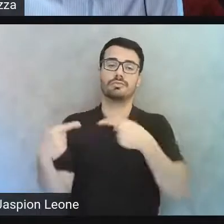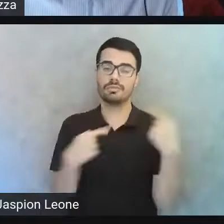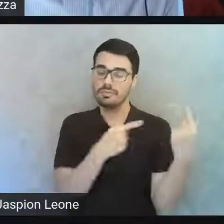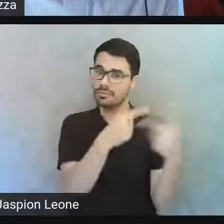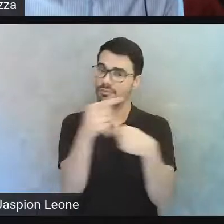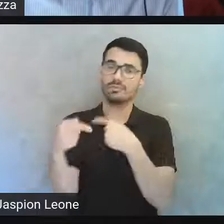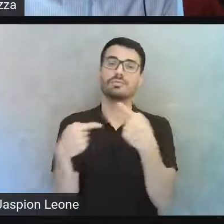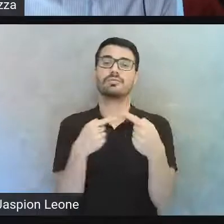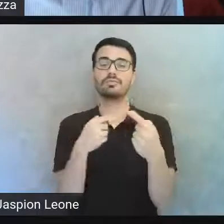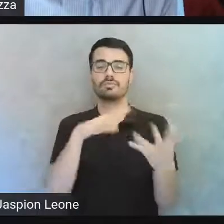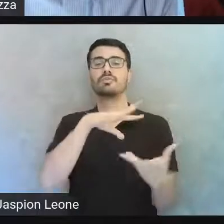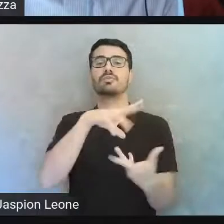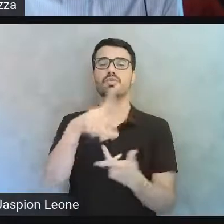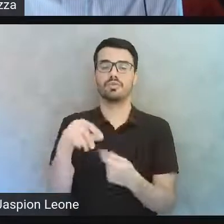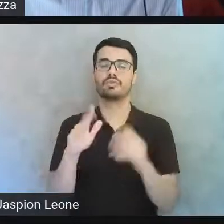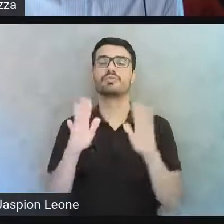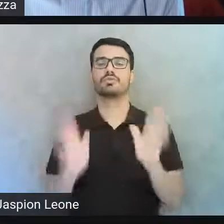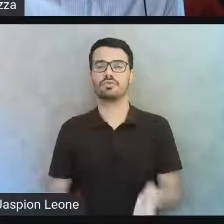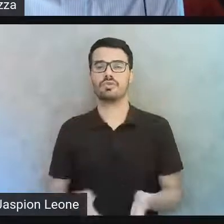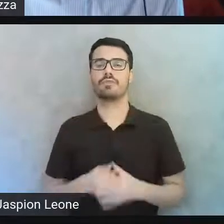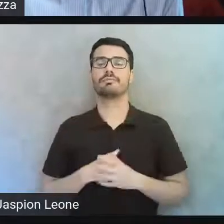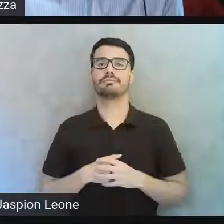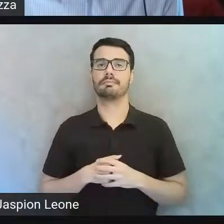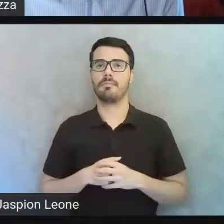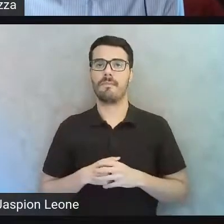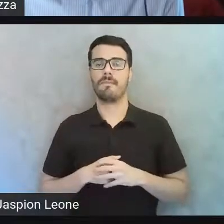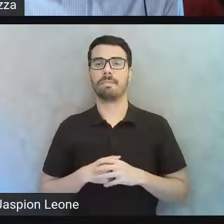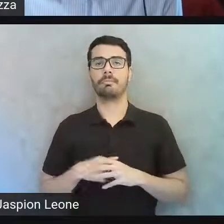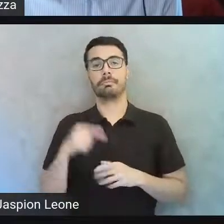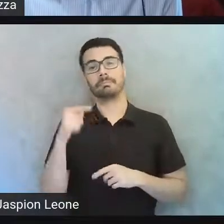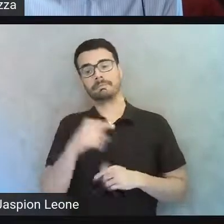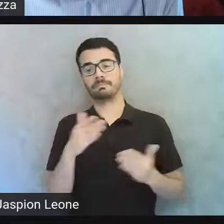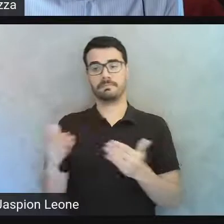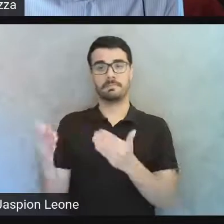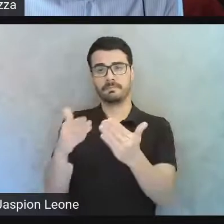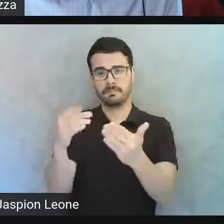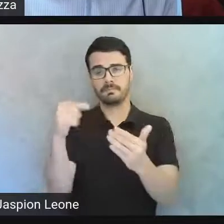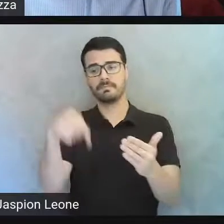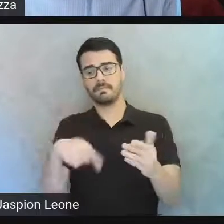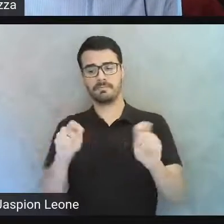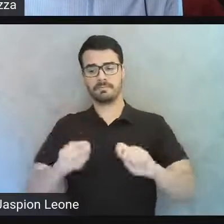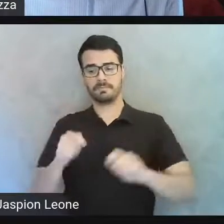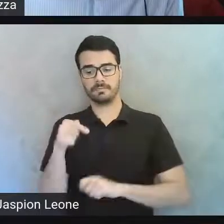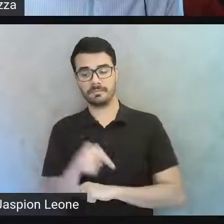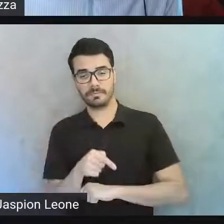surgido aí no debate. Então, acho que o caminho passa por isso.